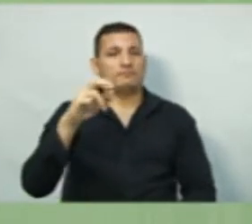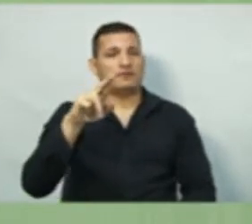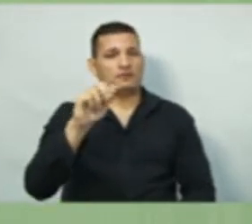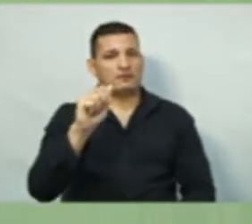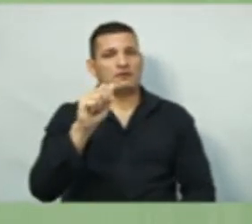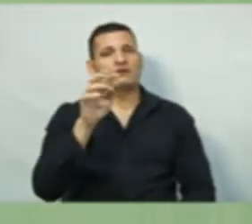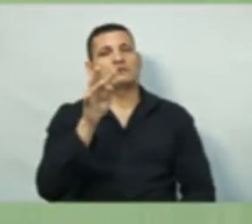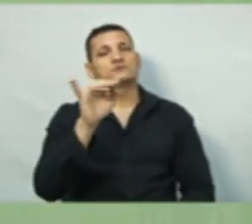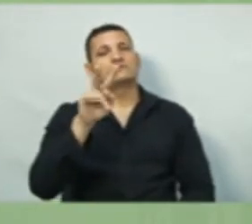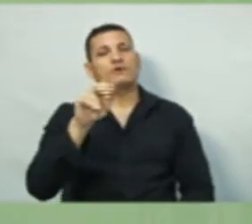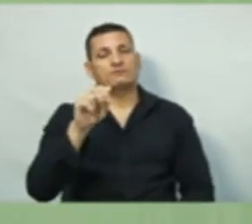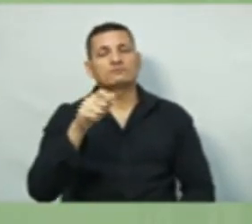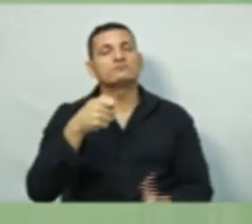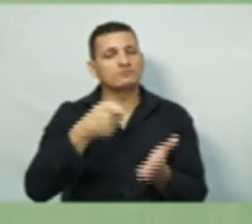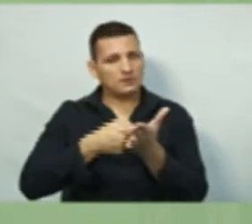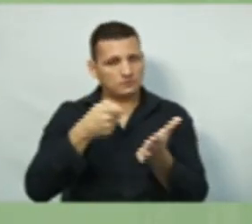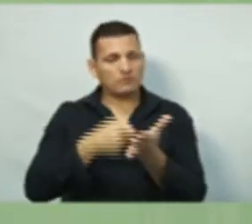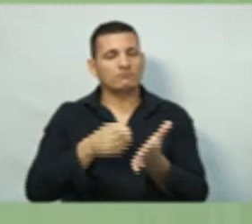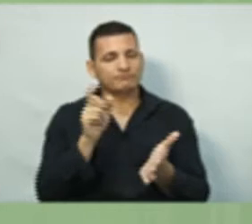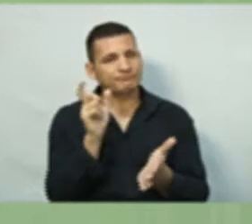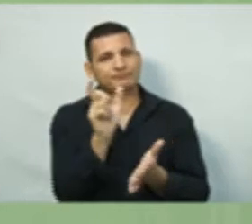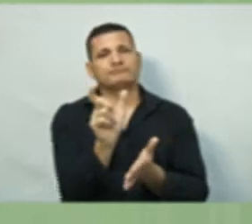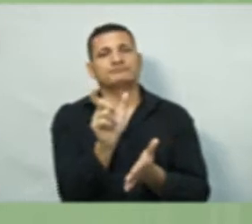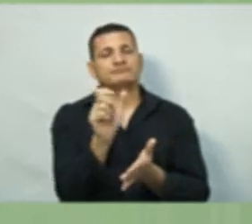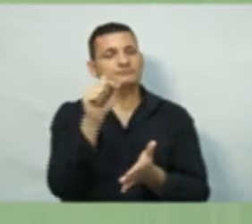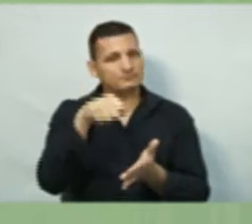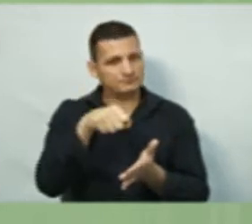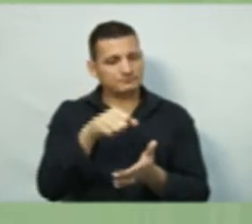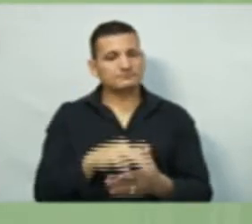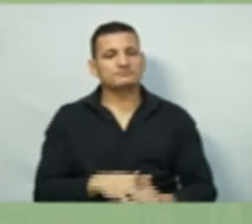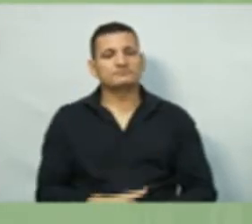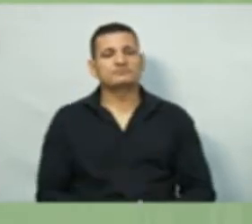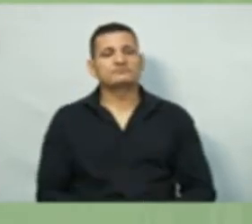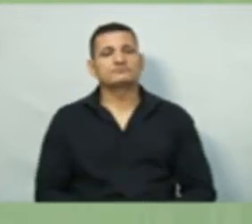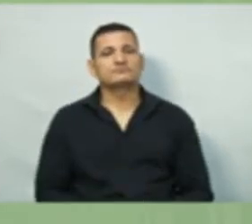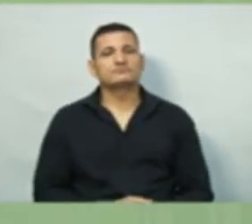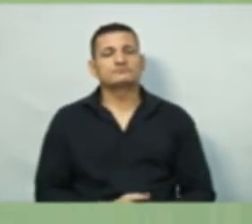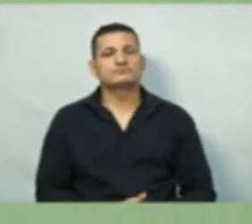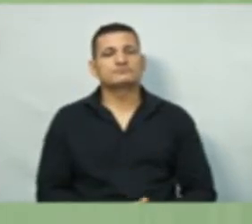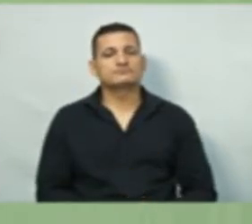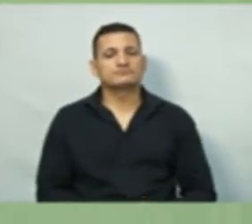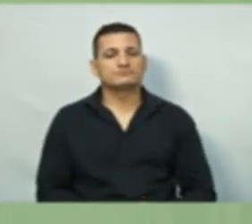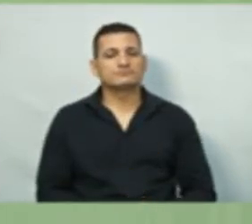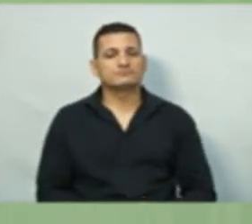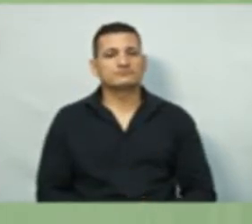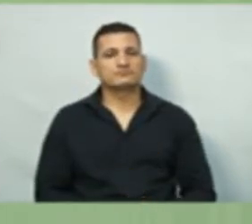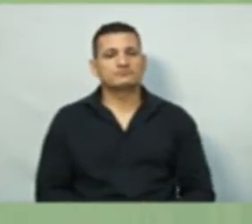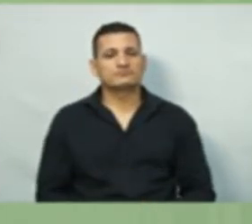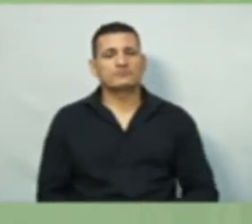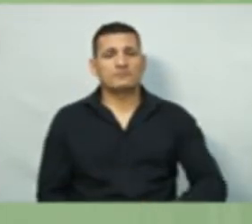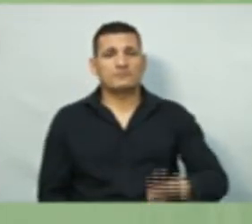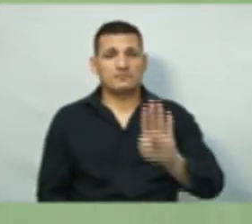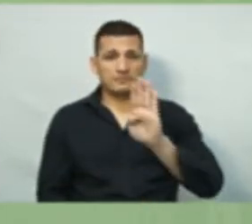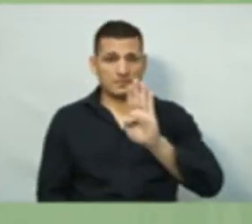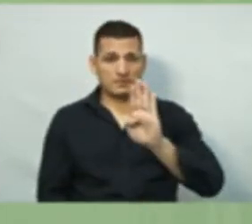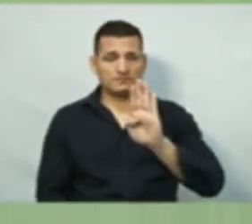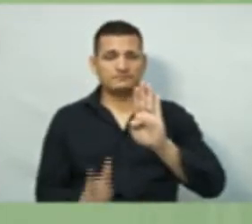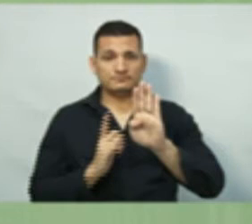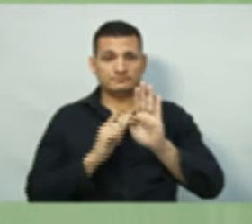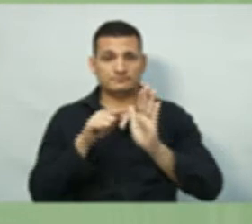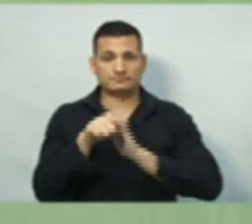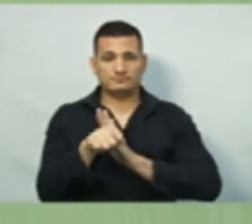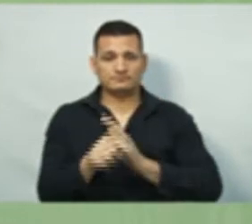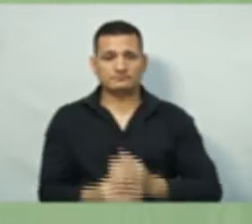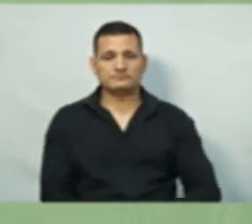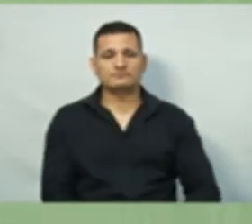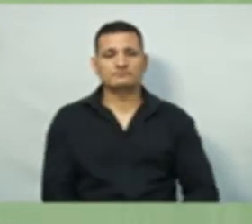letra A está errado. E a letra B? Na letra B, temos a seguinte pergunta. Deixa eu